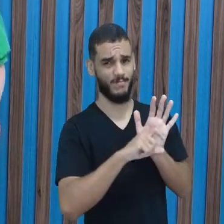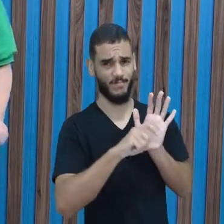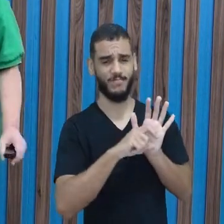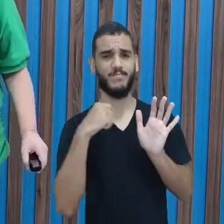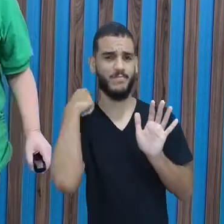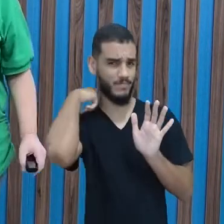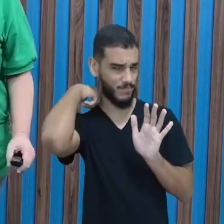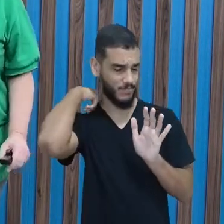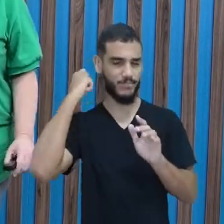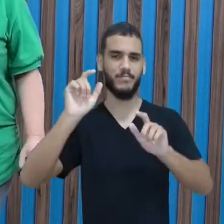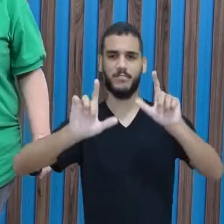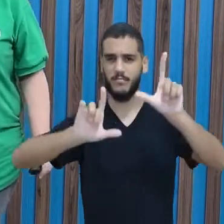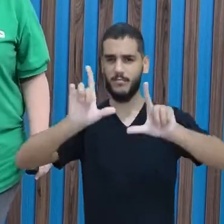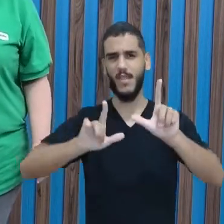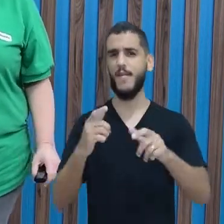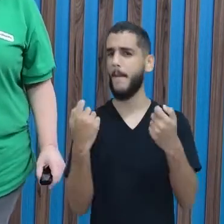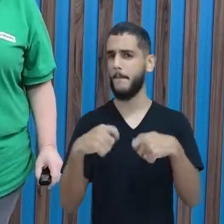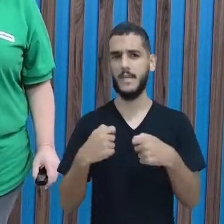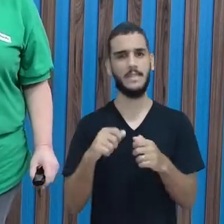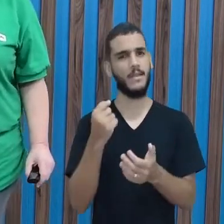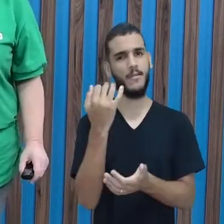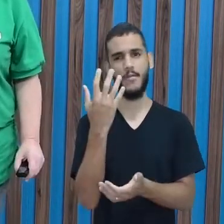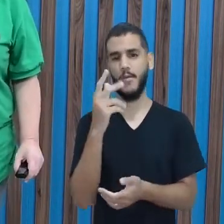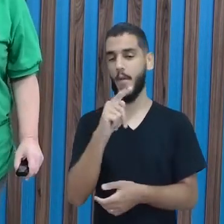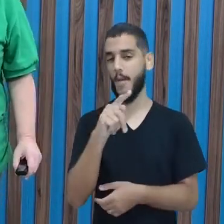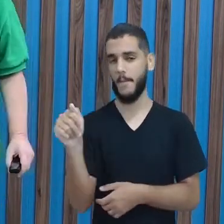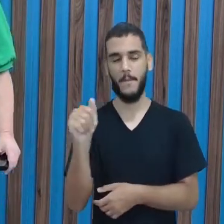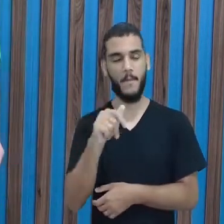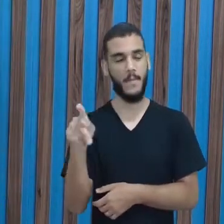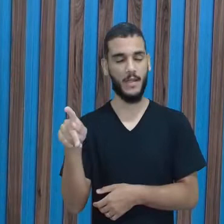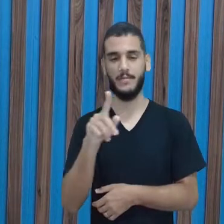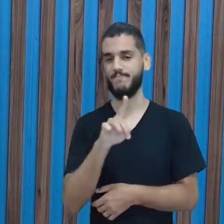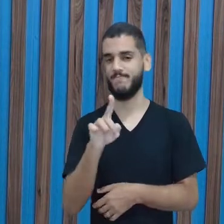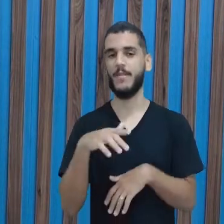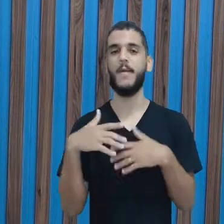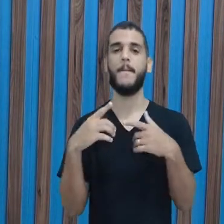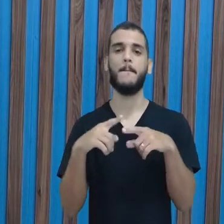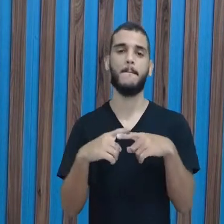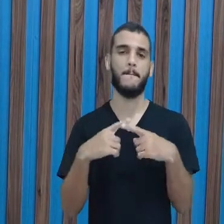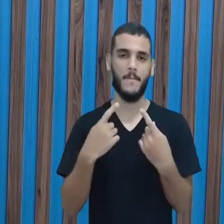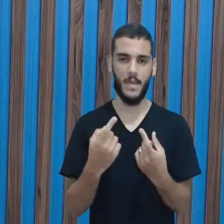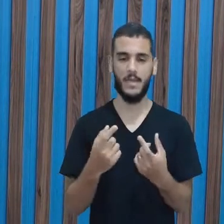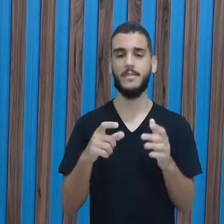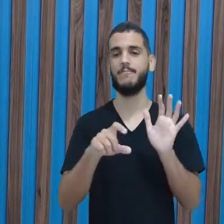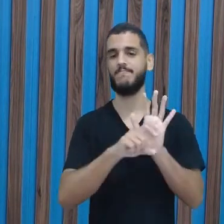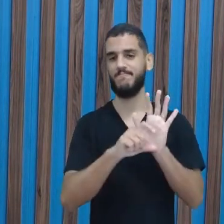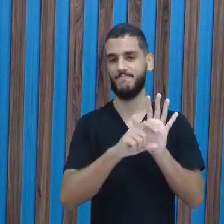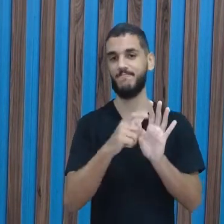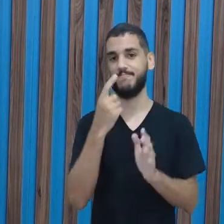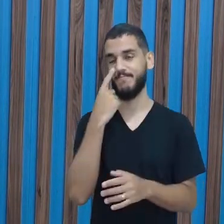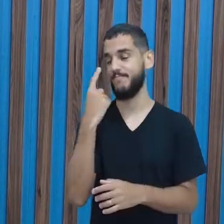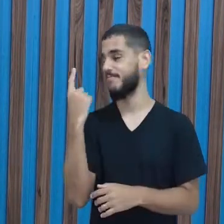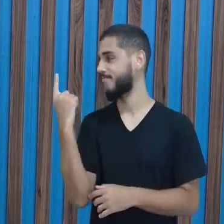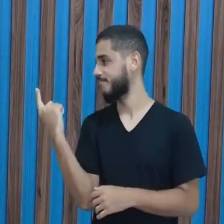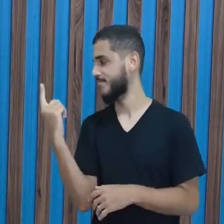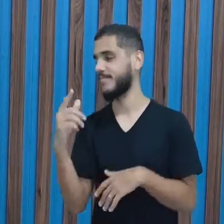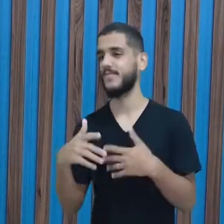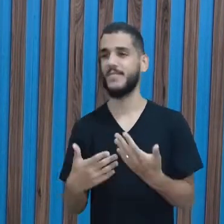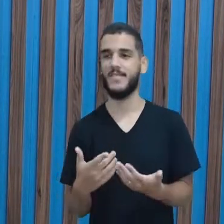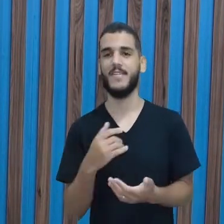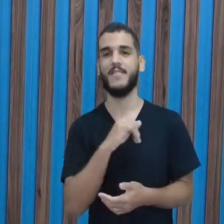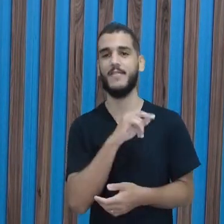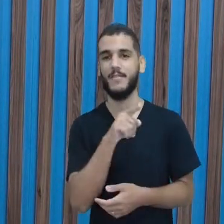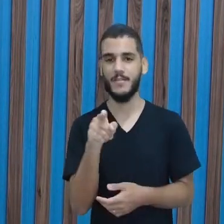É verdade, turma, vocês não precisam do aplicativo na TV, mas com o aplicativo